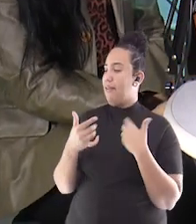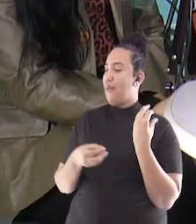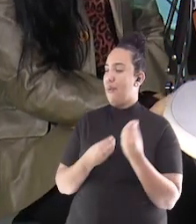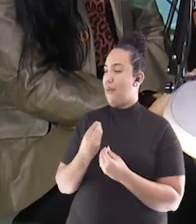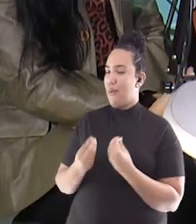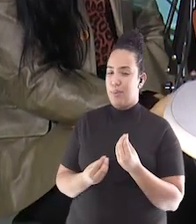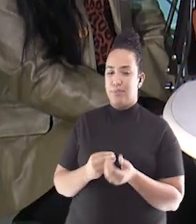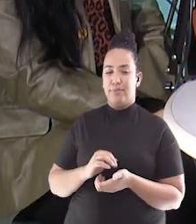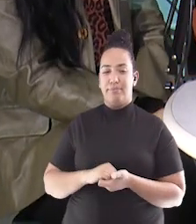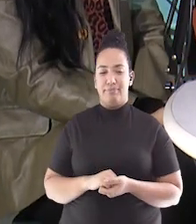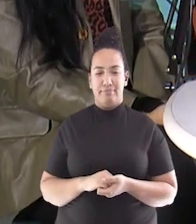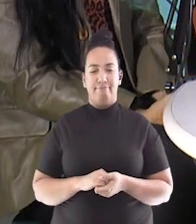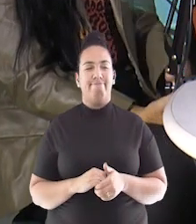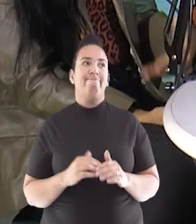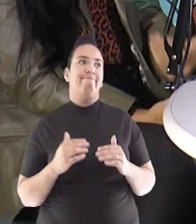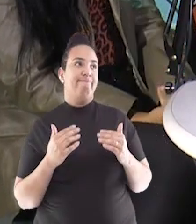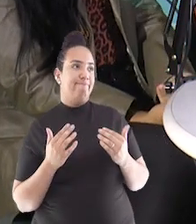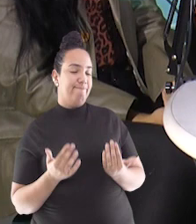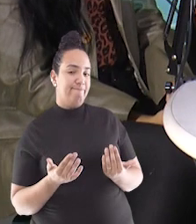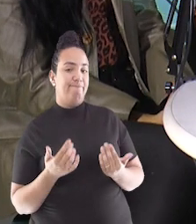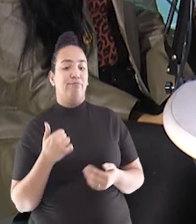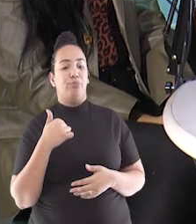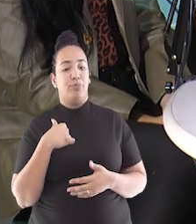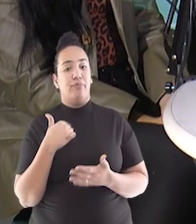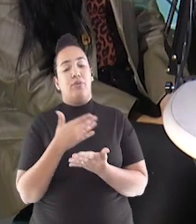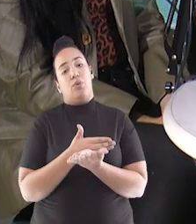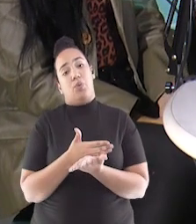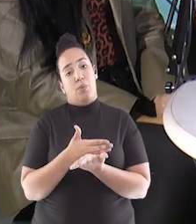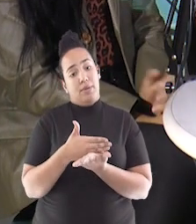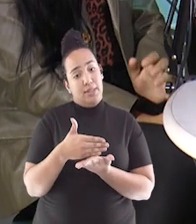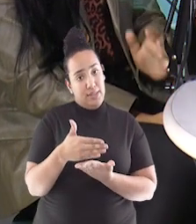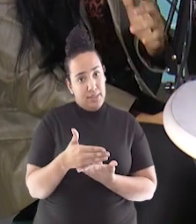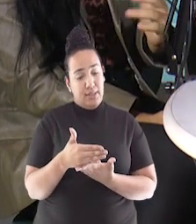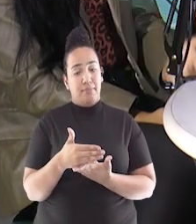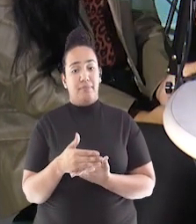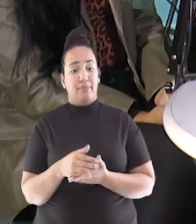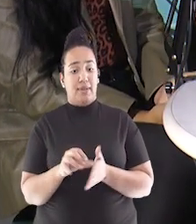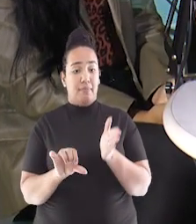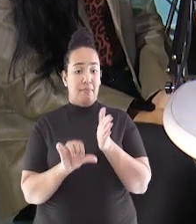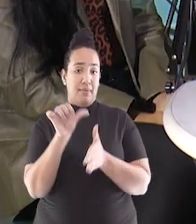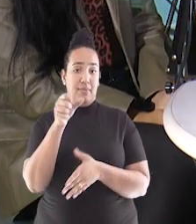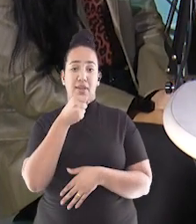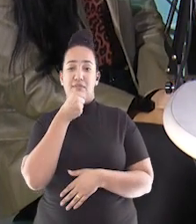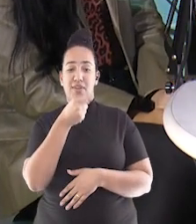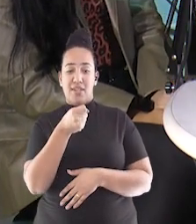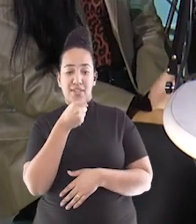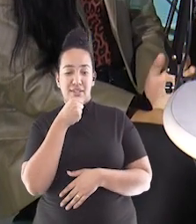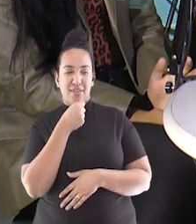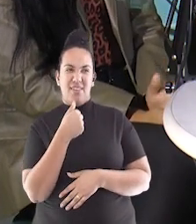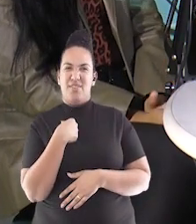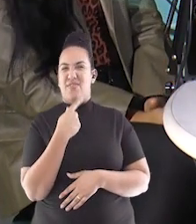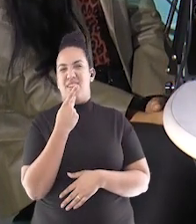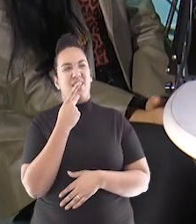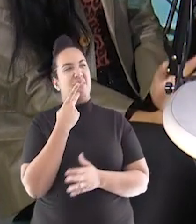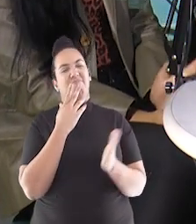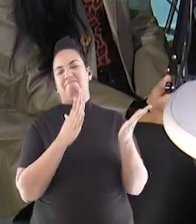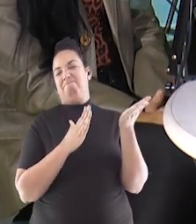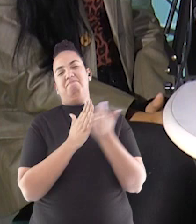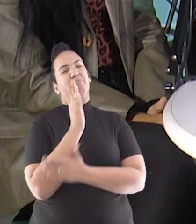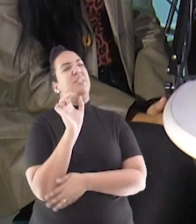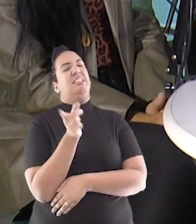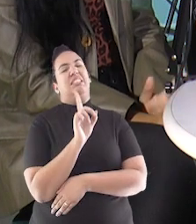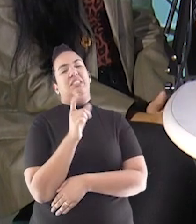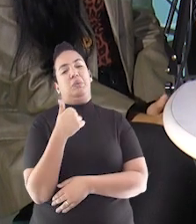você? Quando eu comecei o menor aprendiz, na primeira entrevista eu falei bem assim, eu não vou passar. Na minha